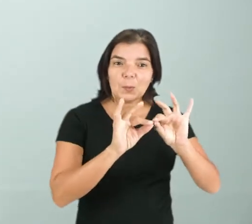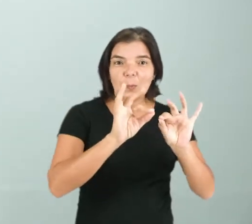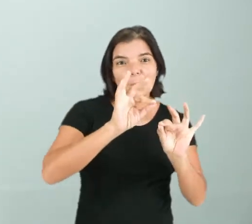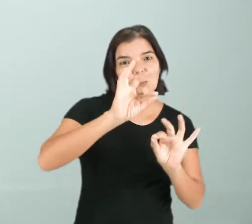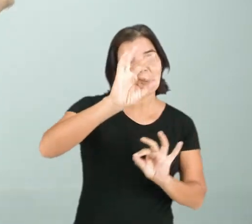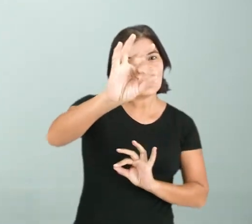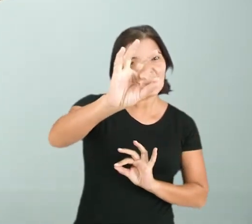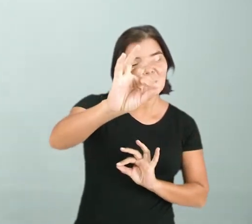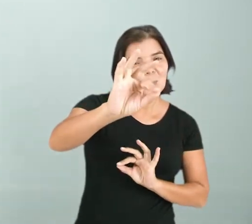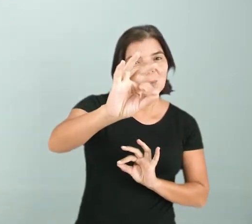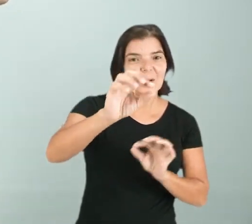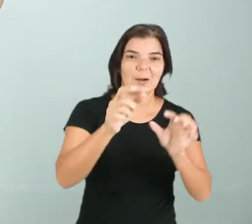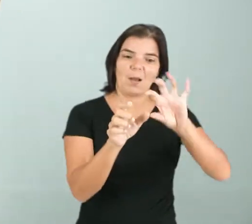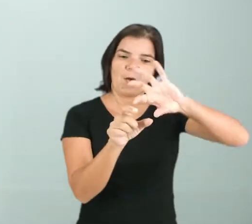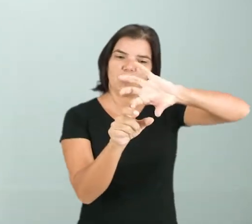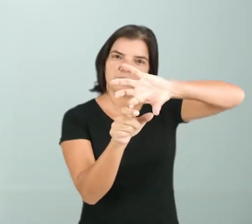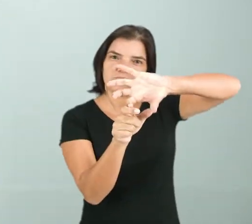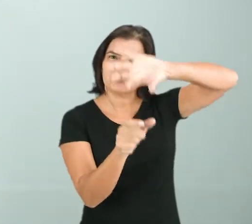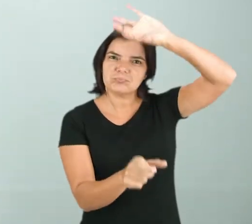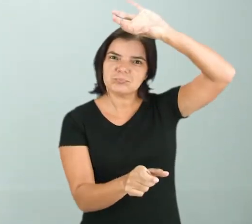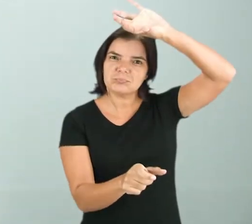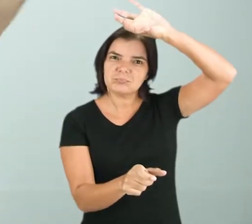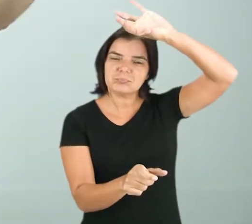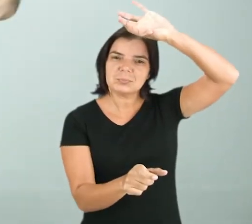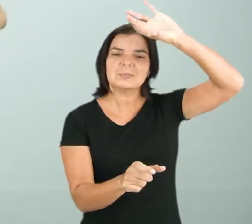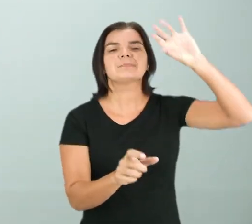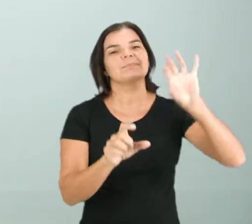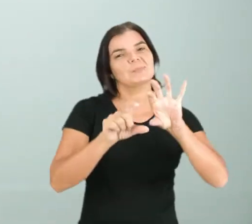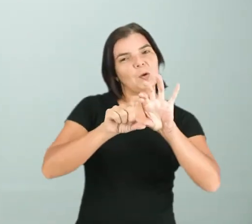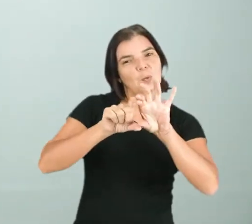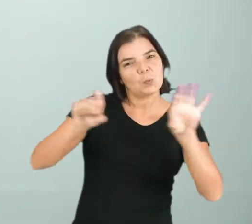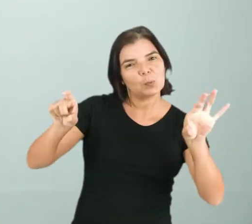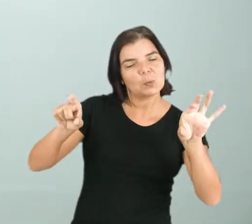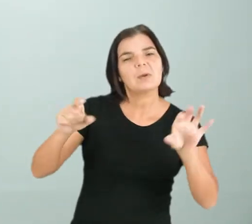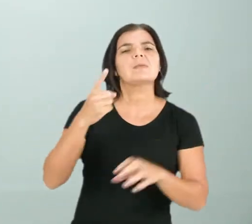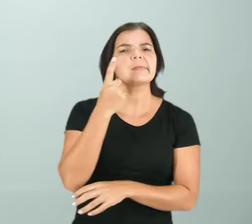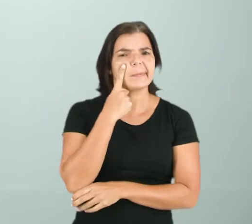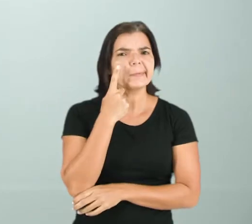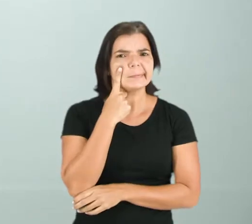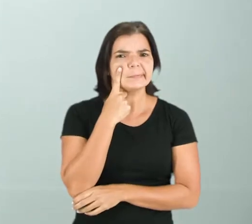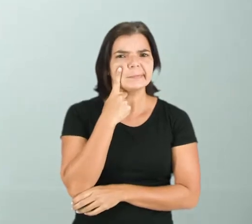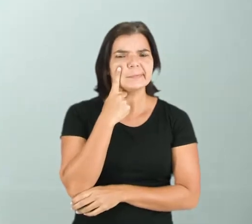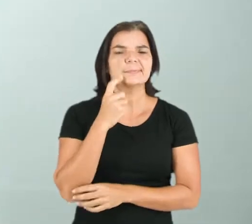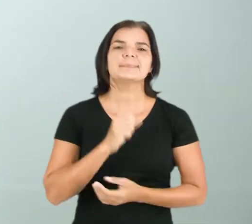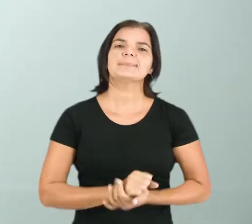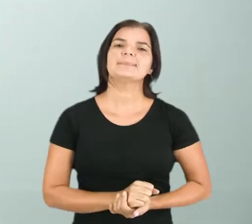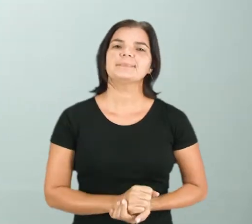comprimentos, largura, altura? Você já ouviu falar dessas coisas?